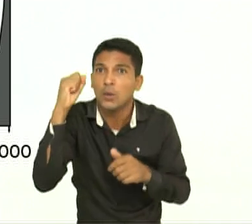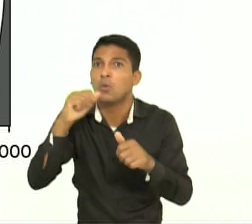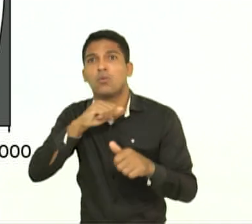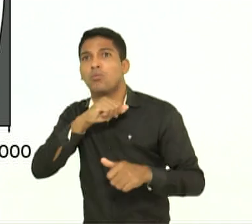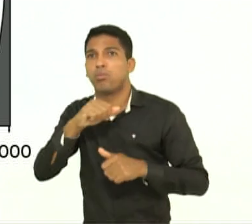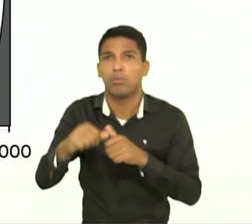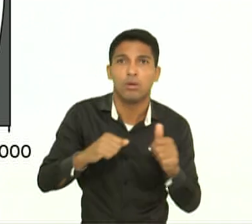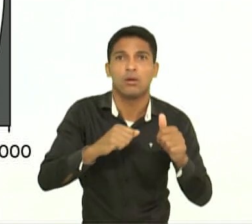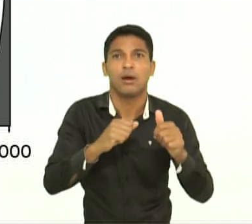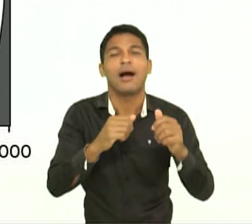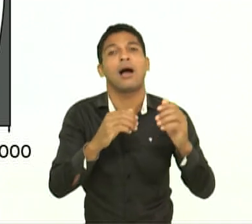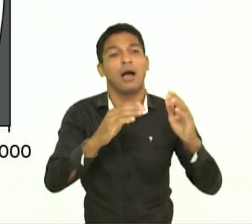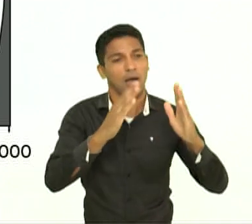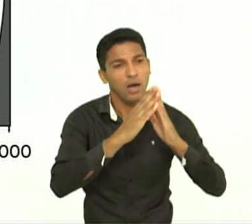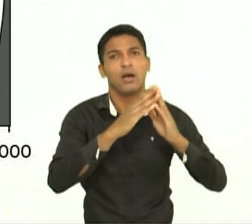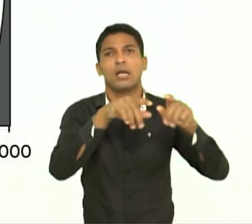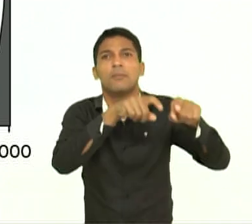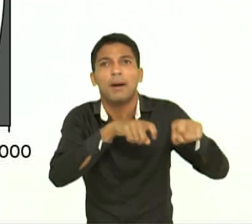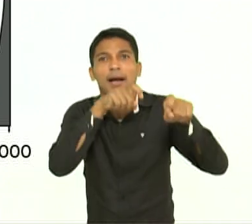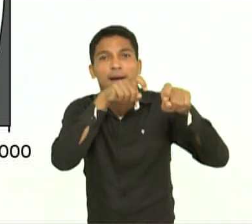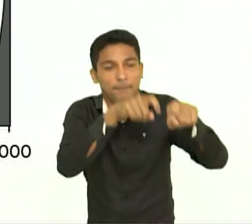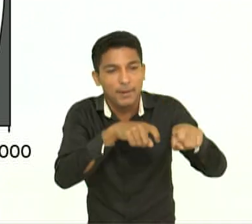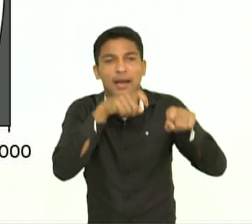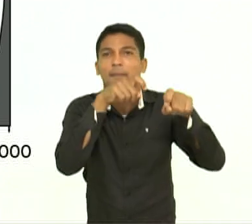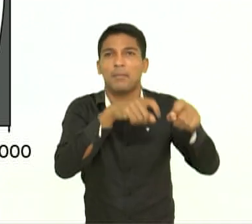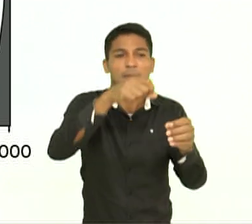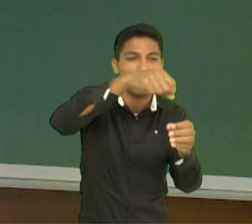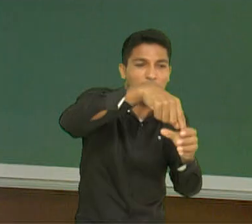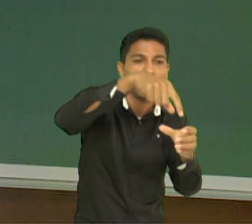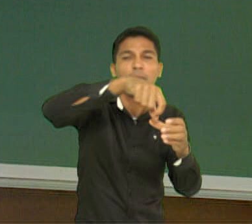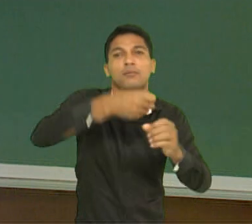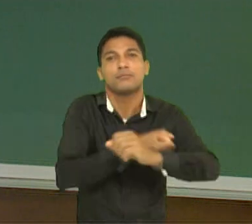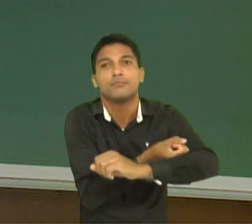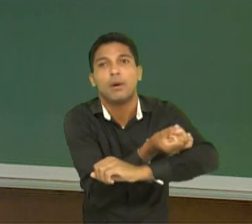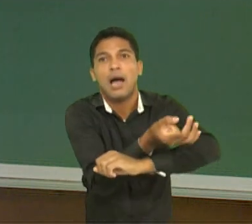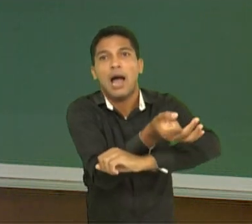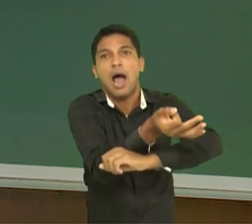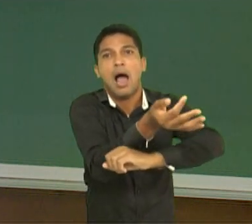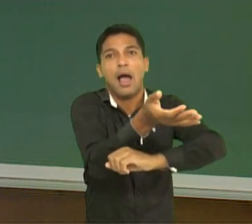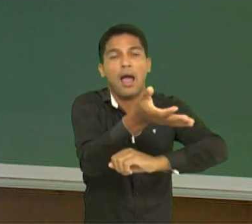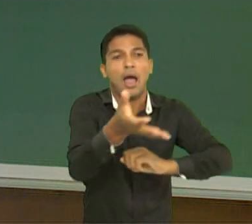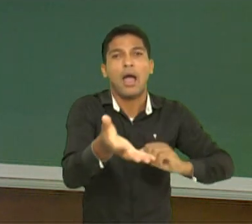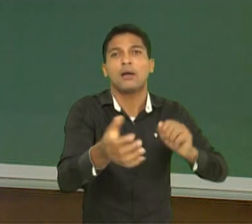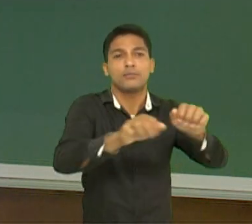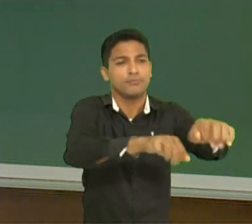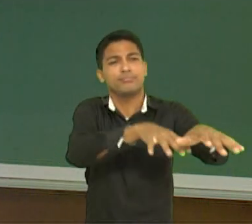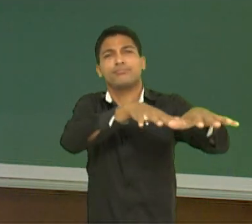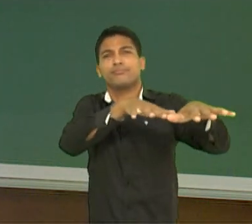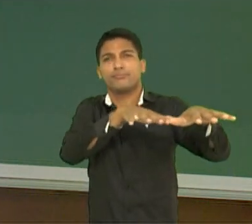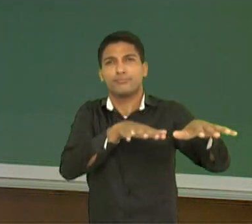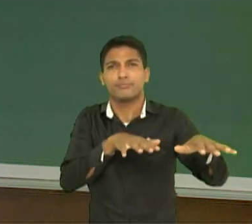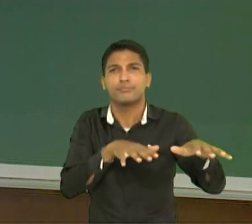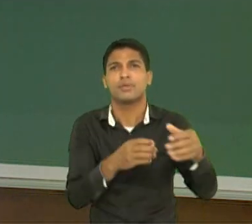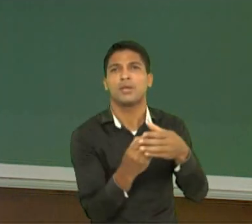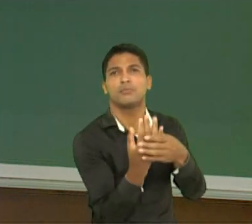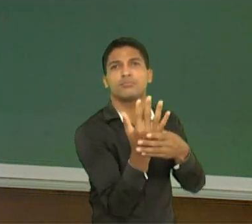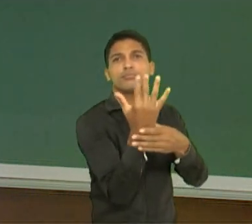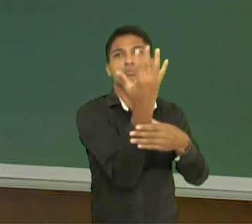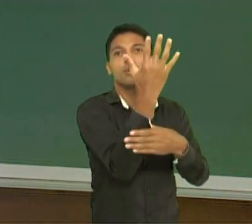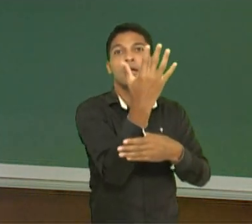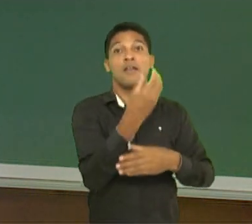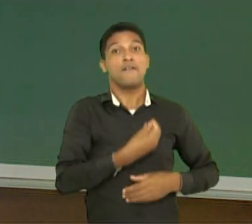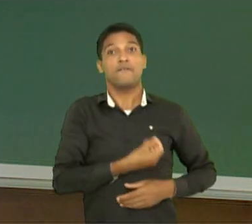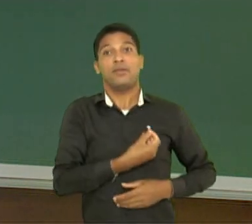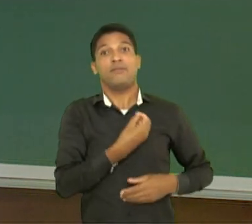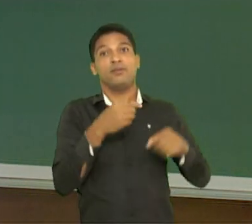partir desta Revolução Agrícola, a gente começou a medir então esse crescimento da população mundial. Percebe no gráfico do